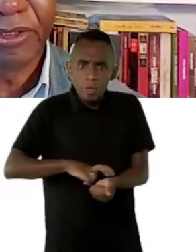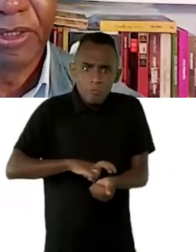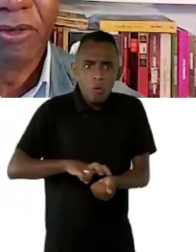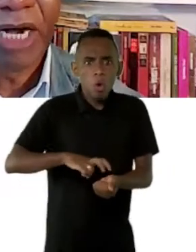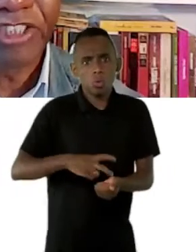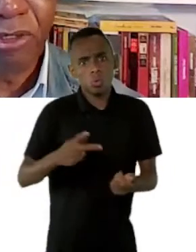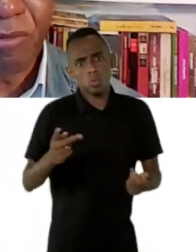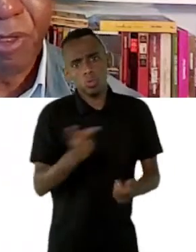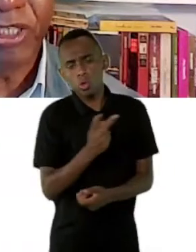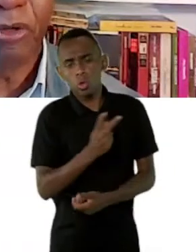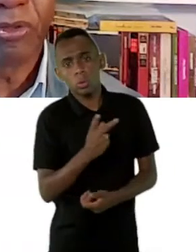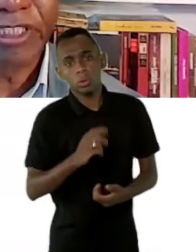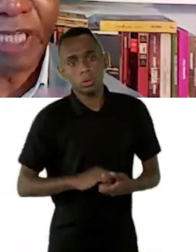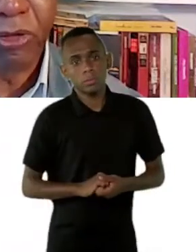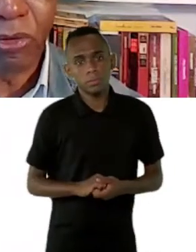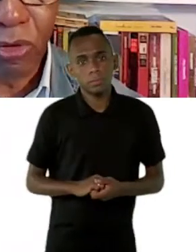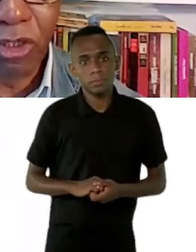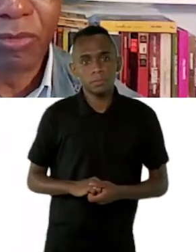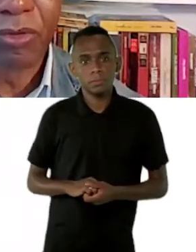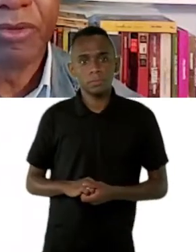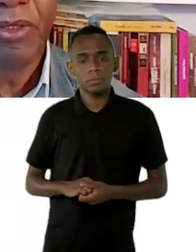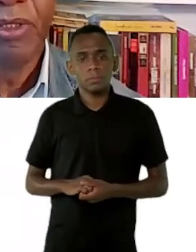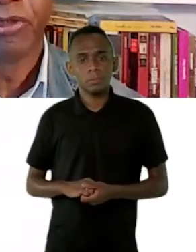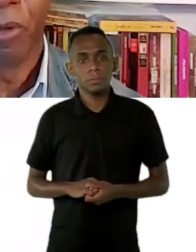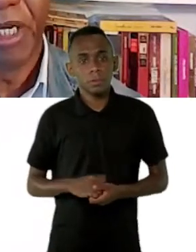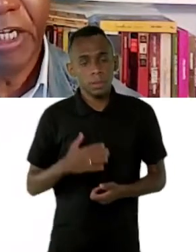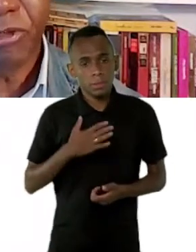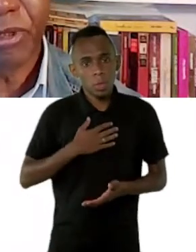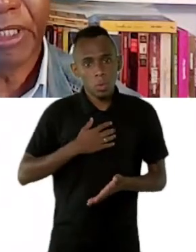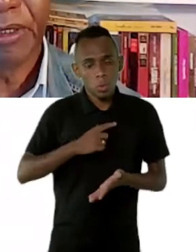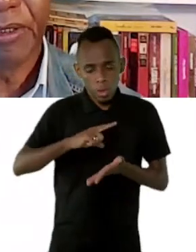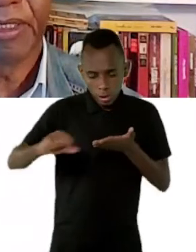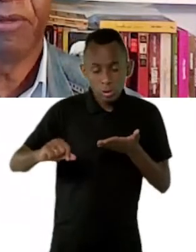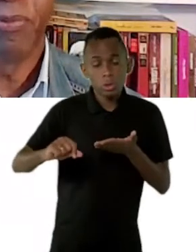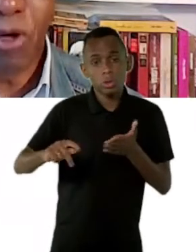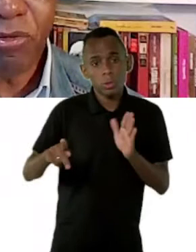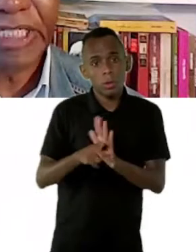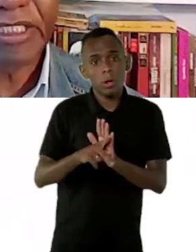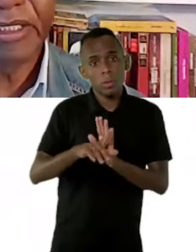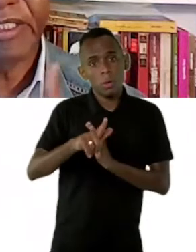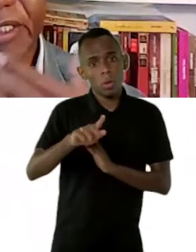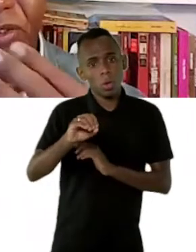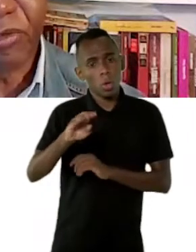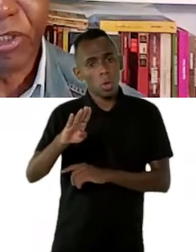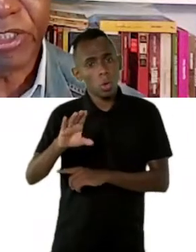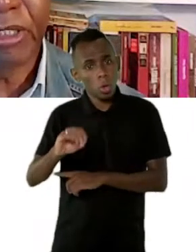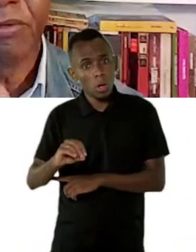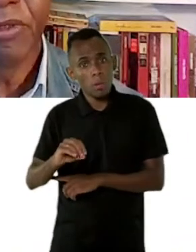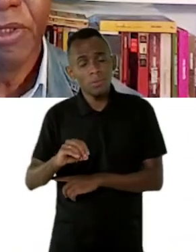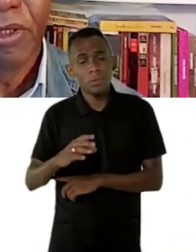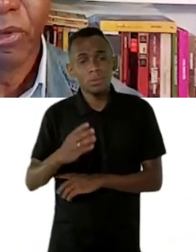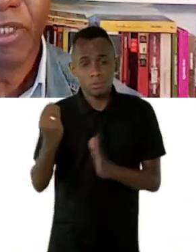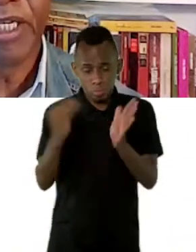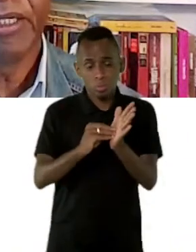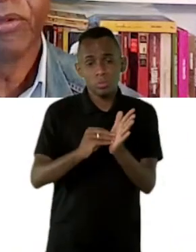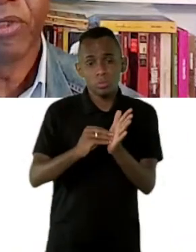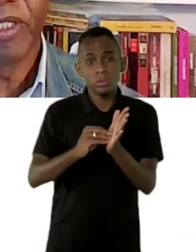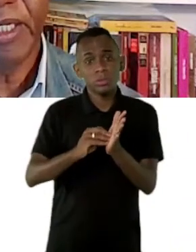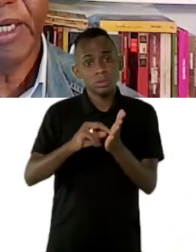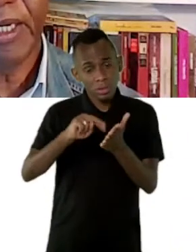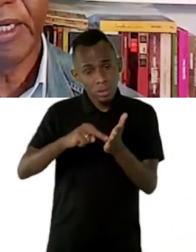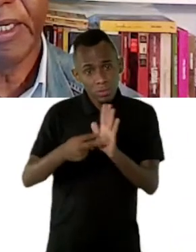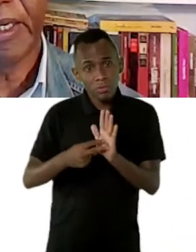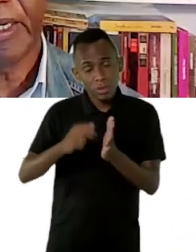assim, o artigo meu que saiu no Globo sobre isso, né, é um pouco dessa noção do